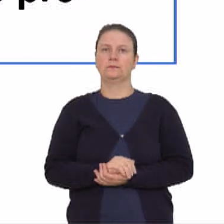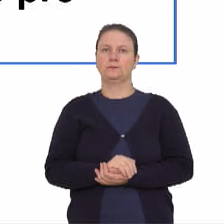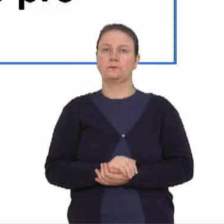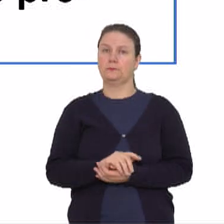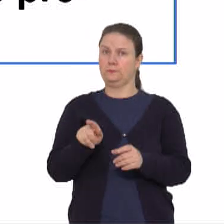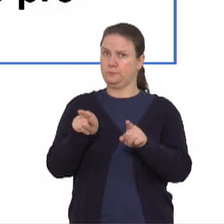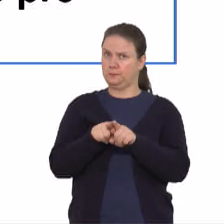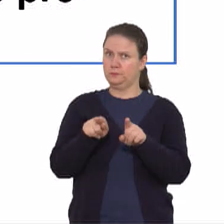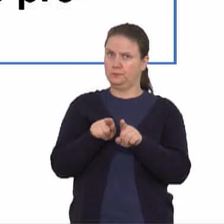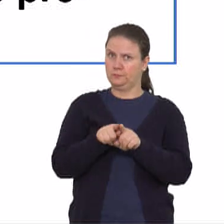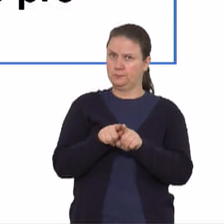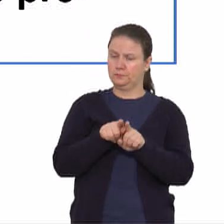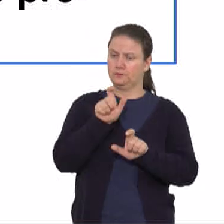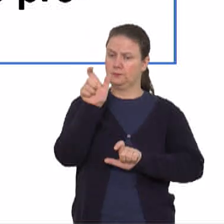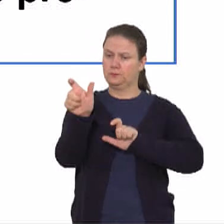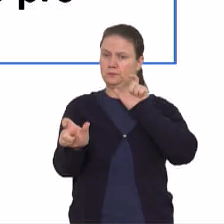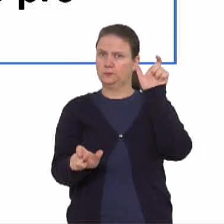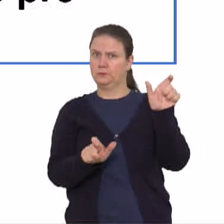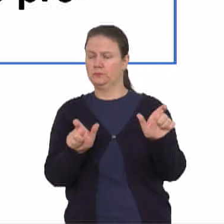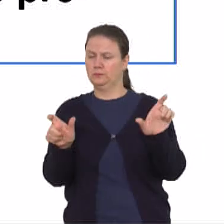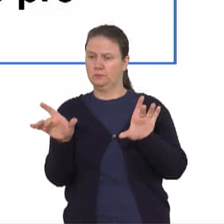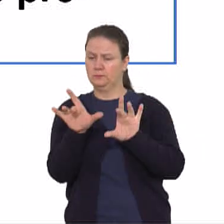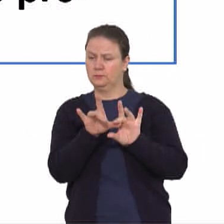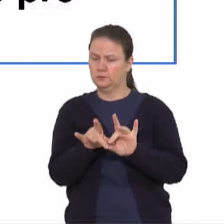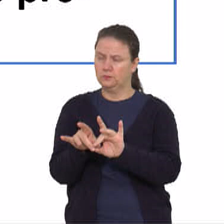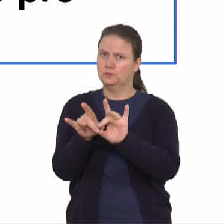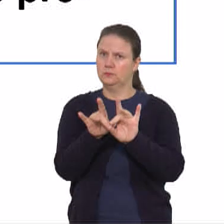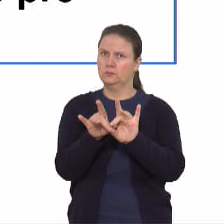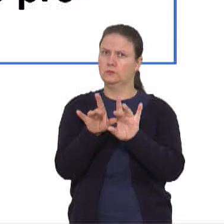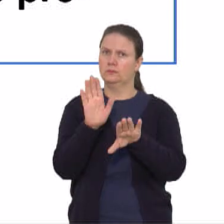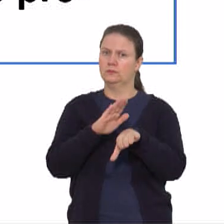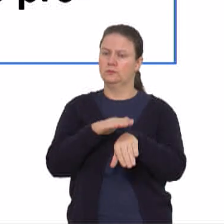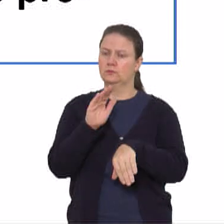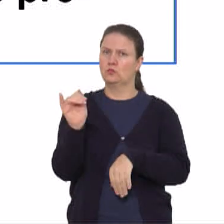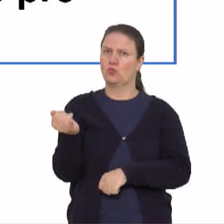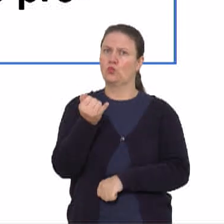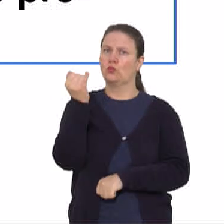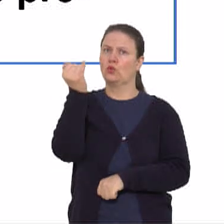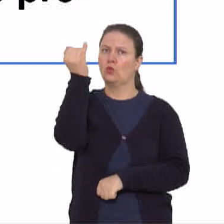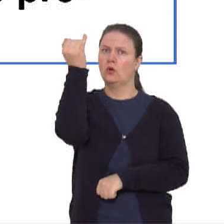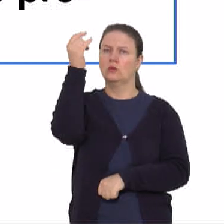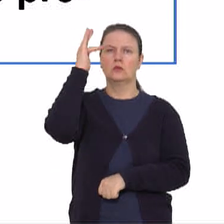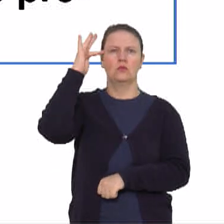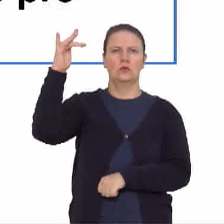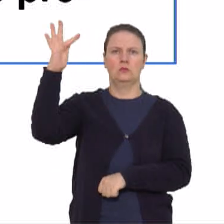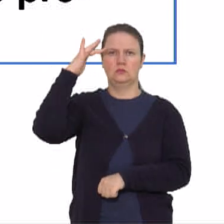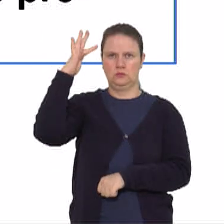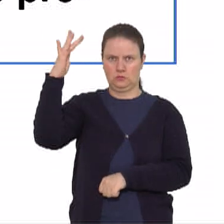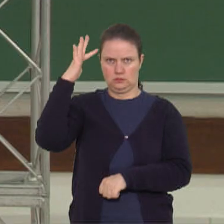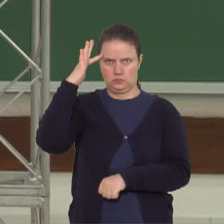Heráclito está entre os mais importantes filósofos do período chamado pré-socrático.